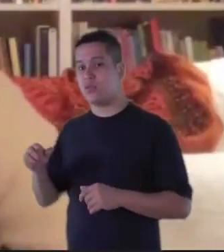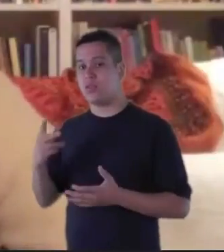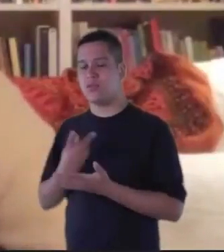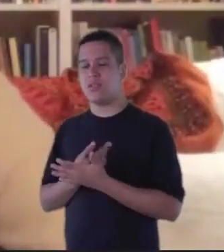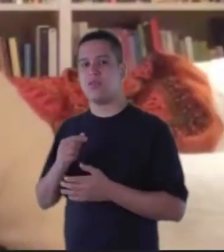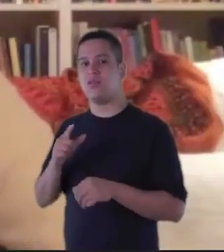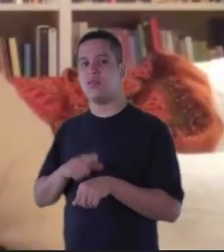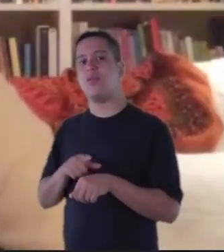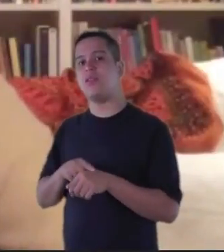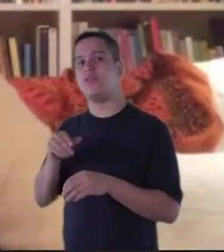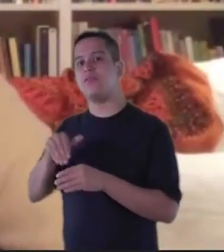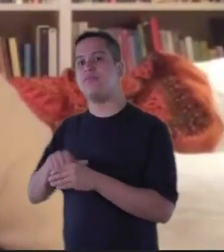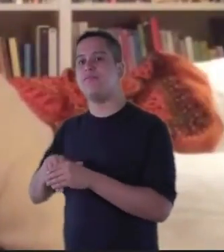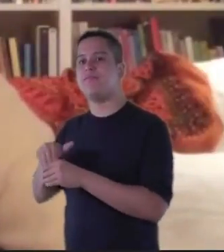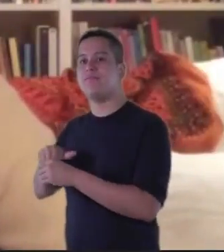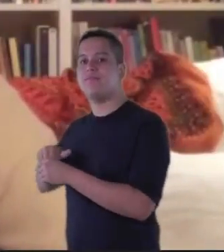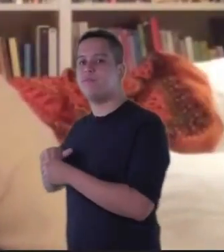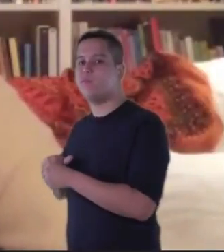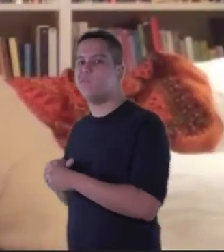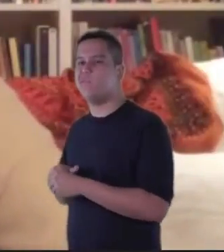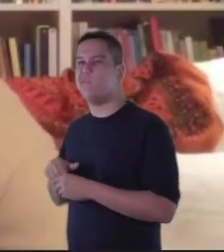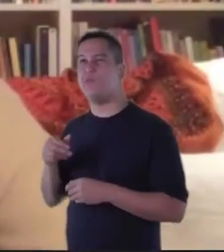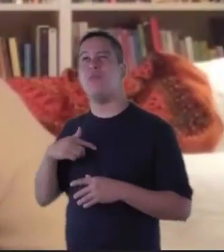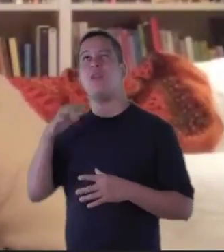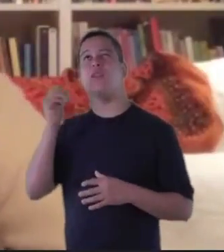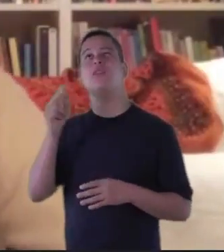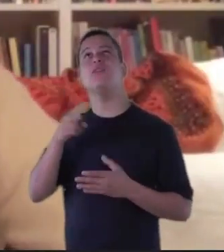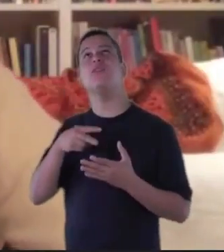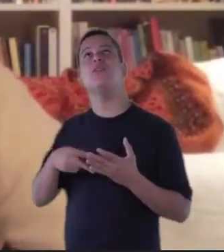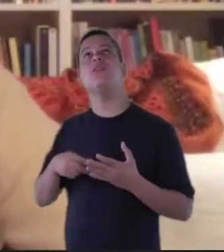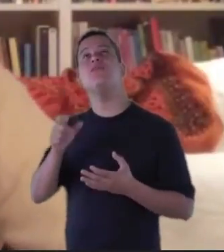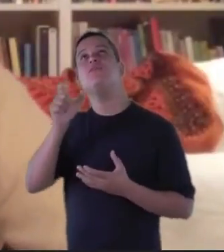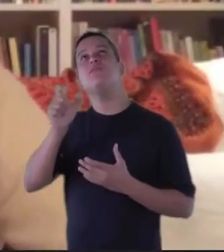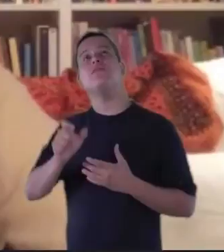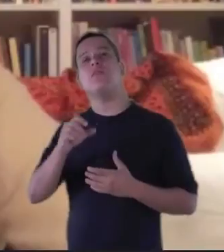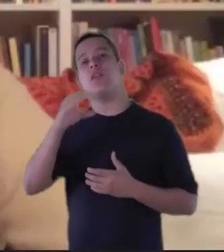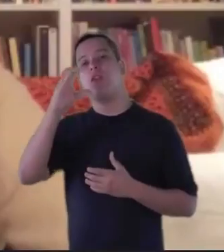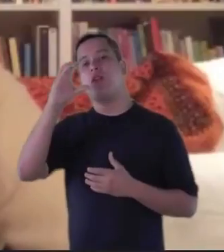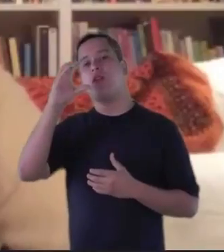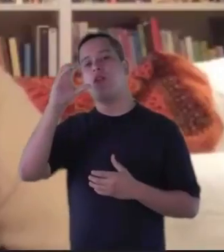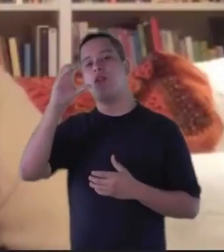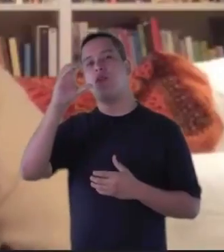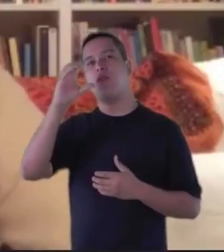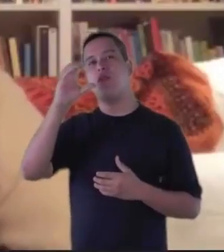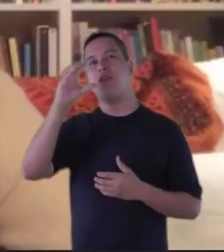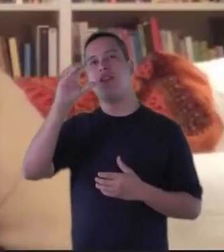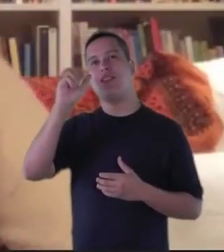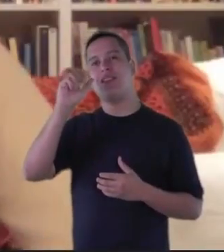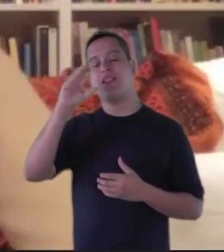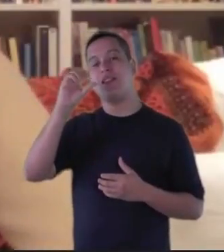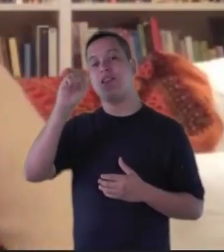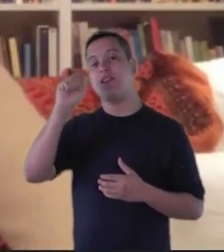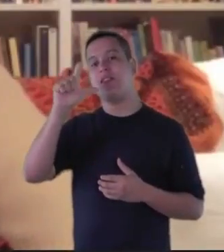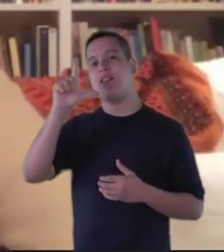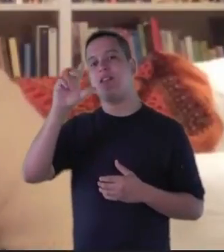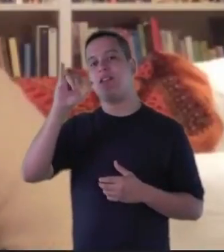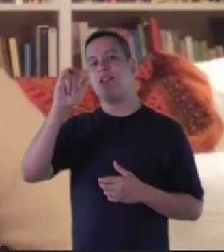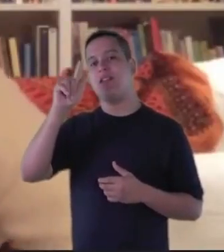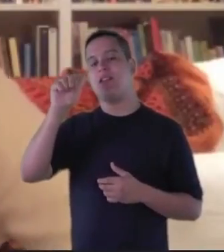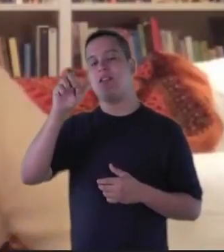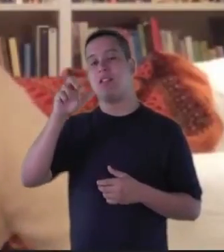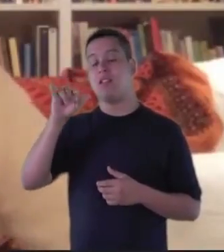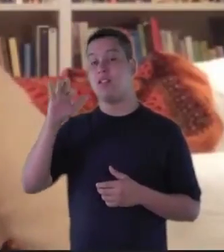acho que foi alguma coisa que o Contar do Caligares escreveu, que me